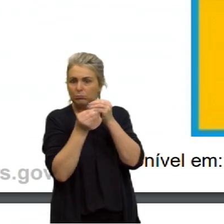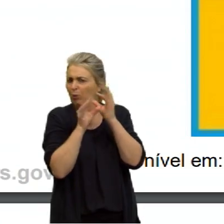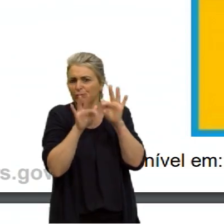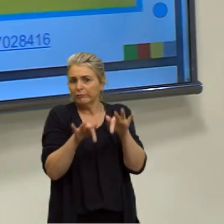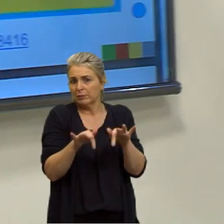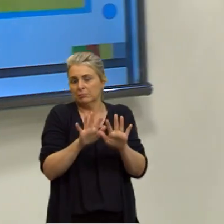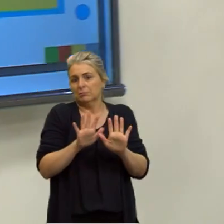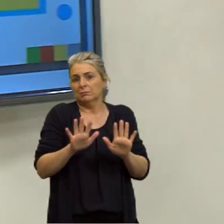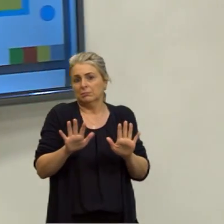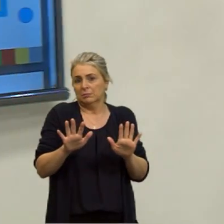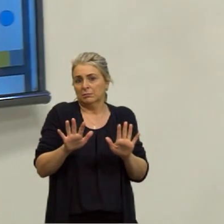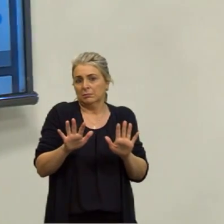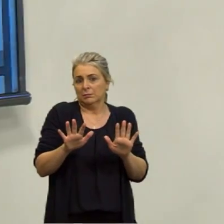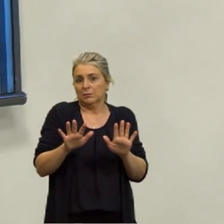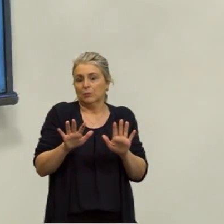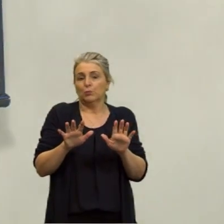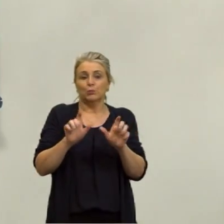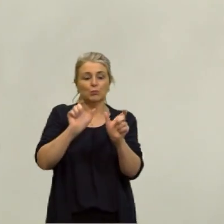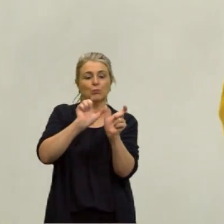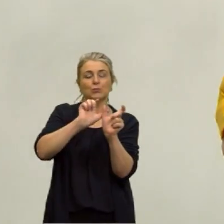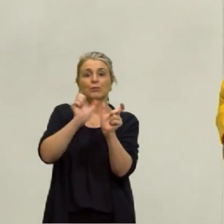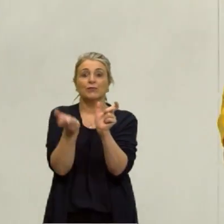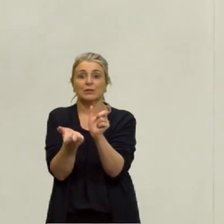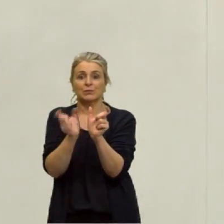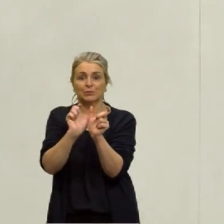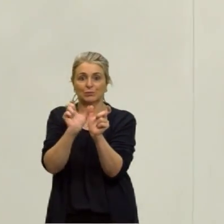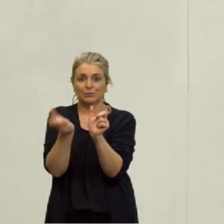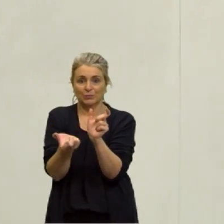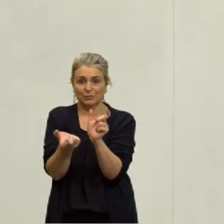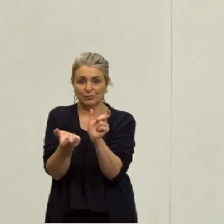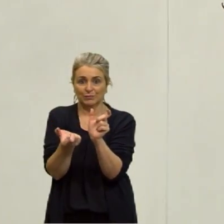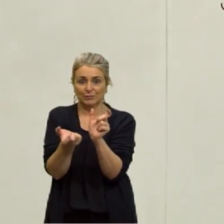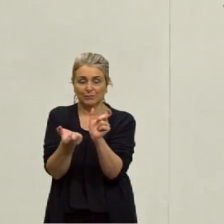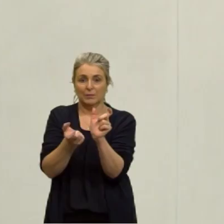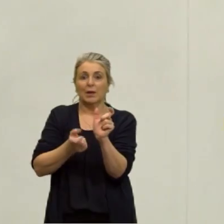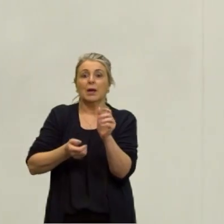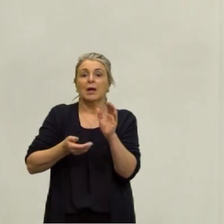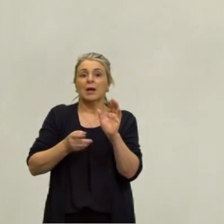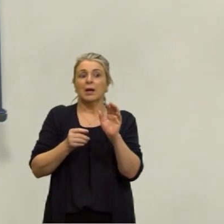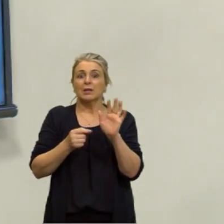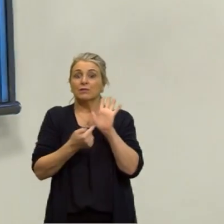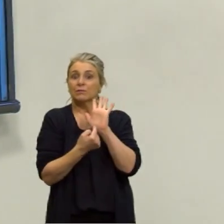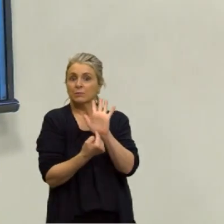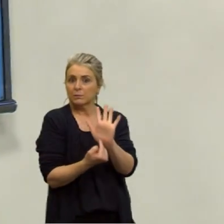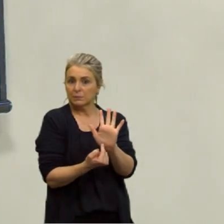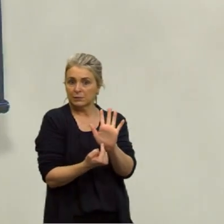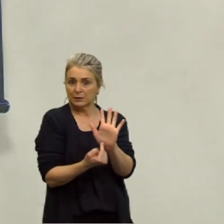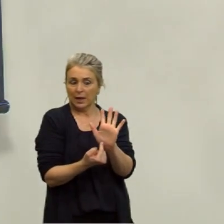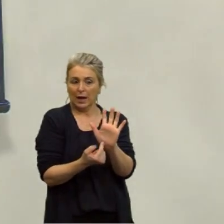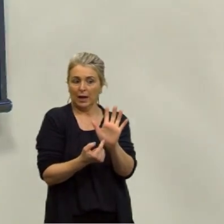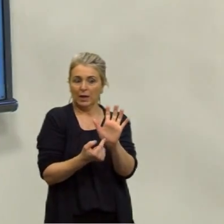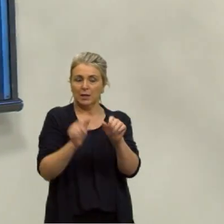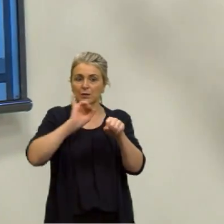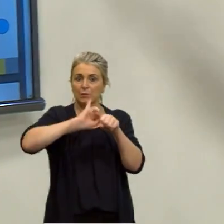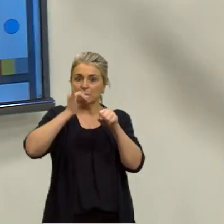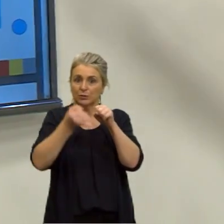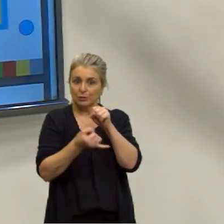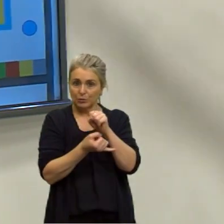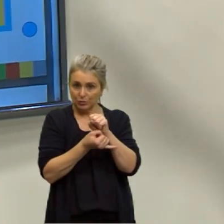eu vou acrescentar ele é um sufixo e esse sufixo essa terminação vai indicar se esse adjetivo